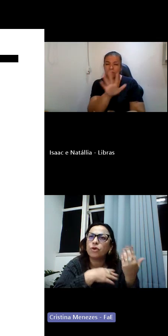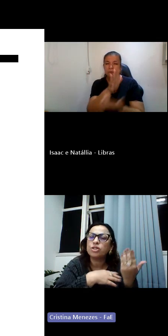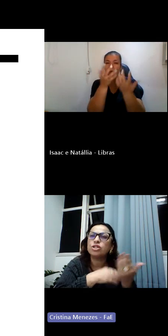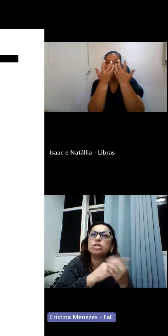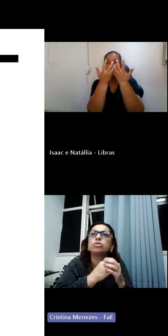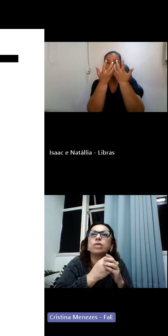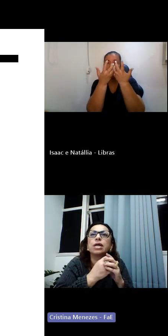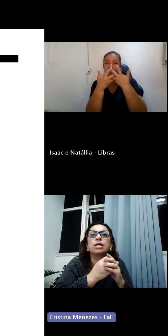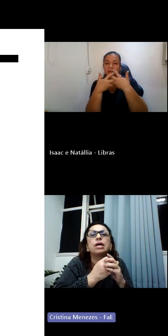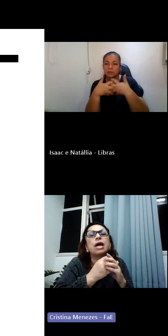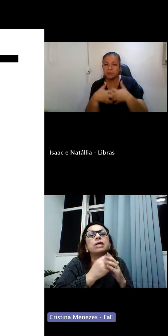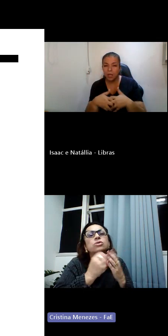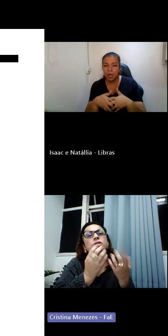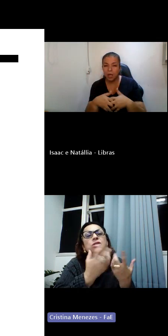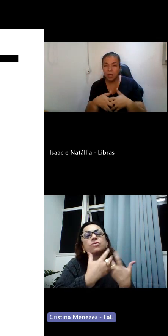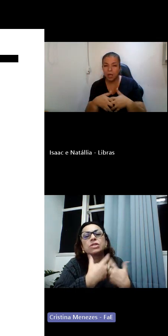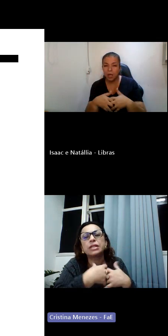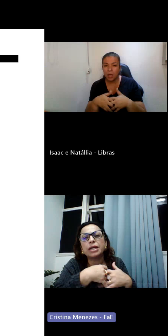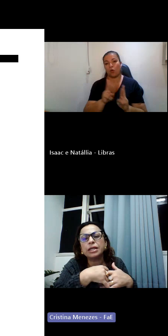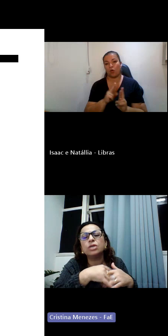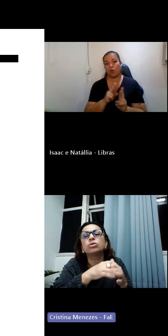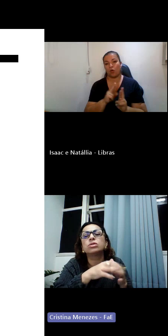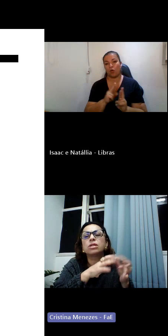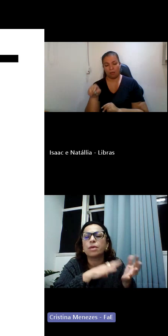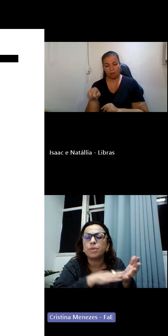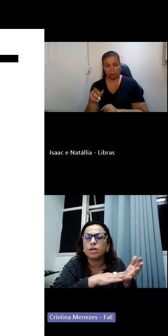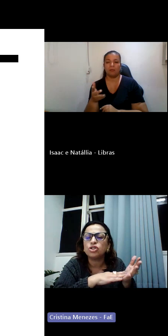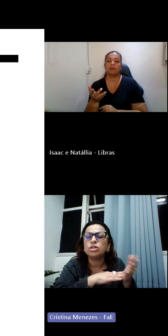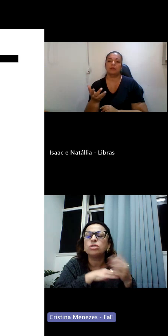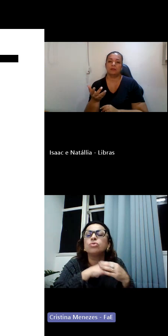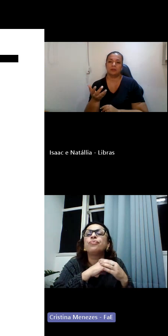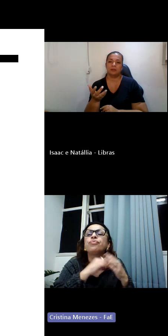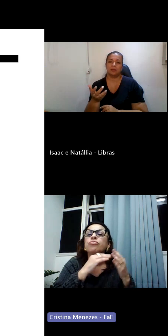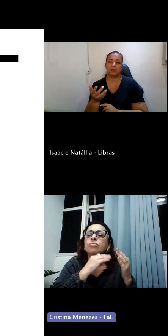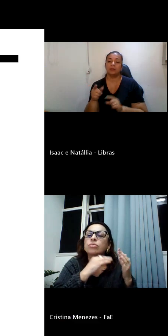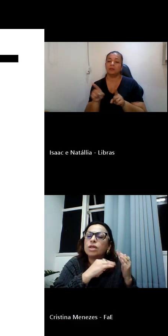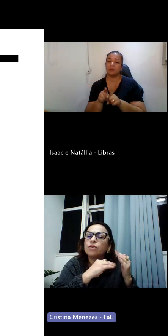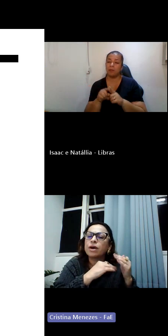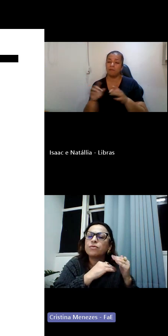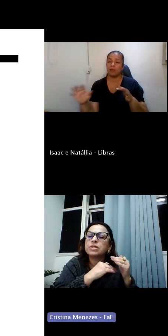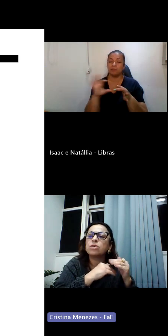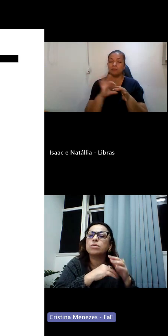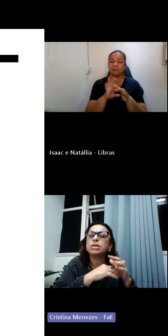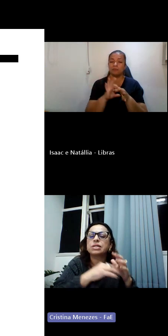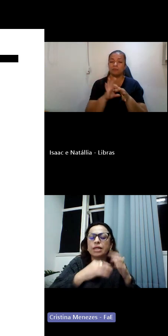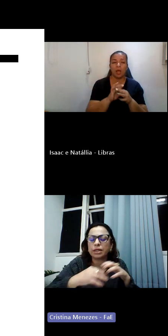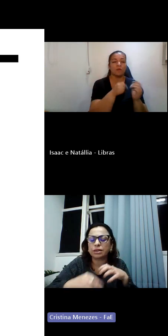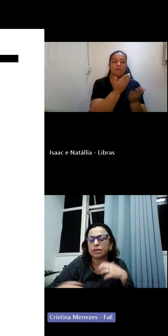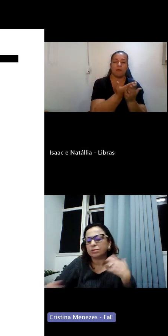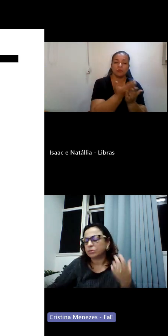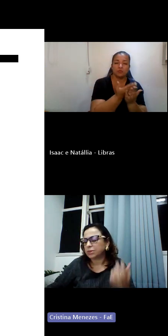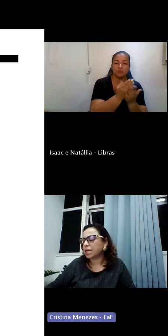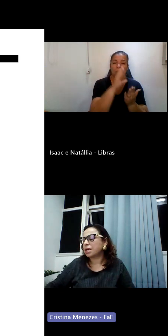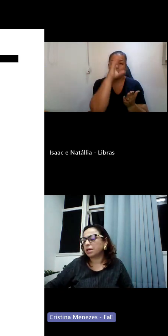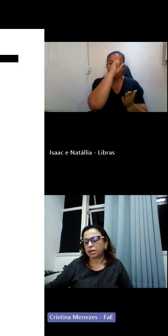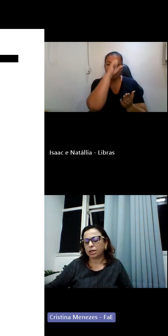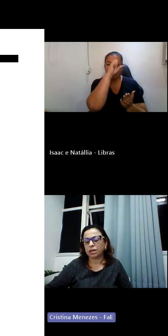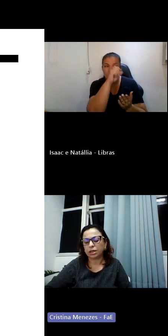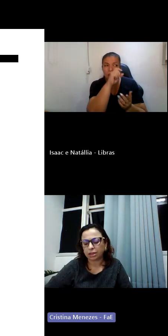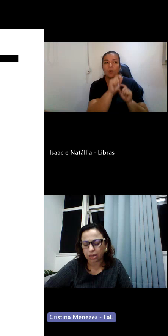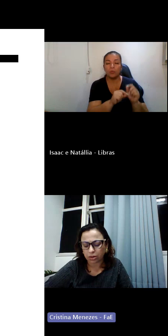aquilo que foi dito, né? As coisas que você tem lido, que você tem aprendido, e vai fazer uma escrita,